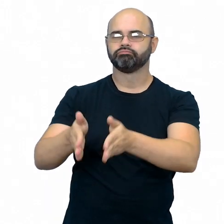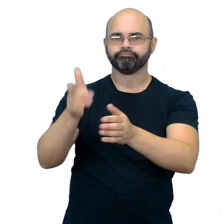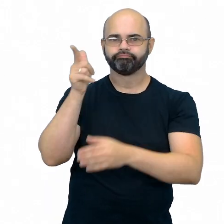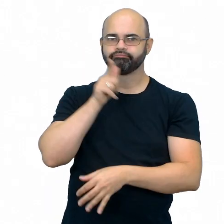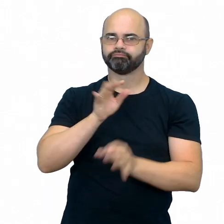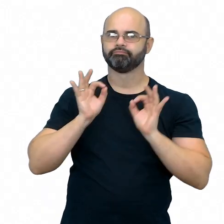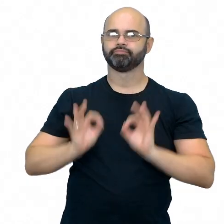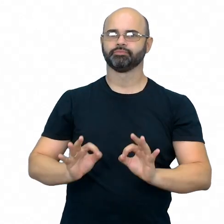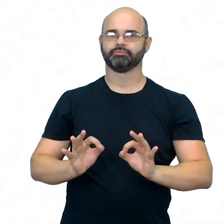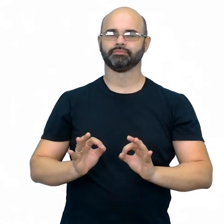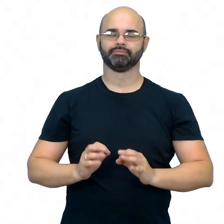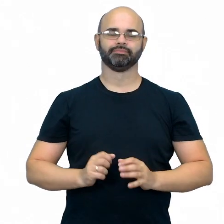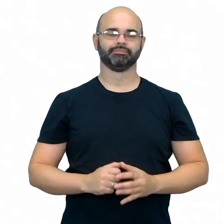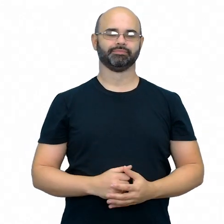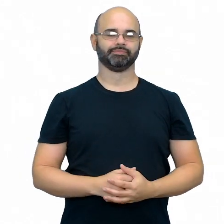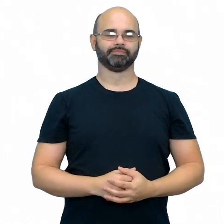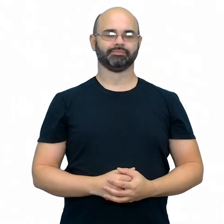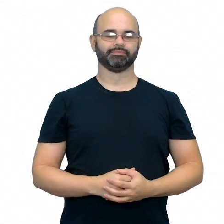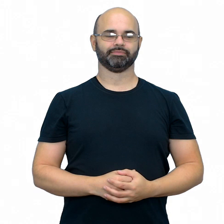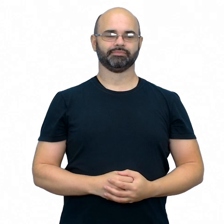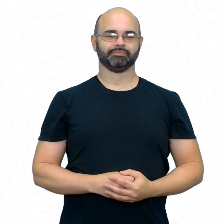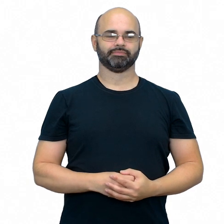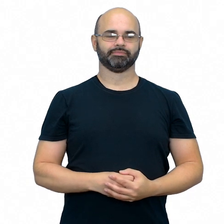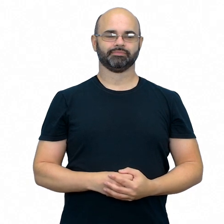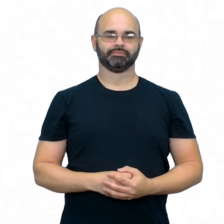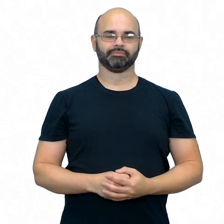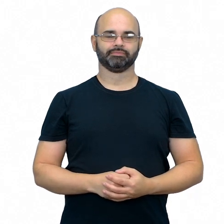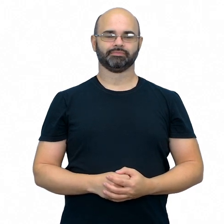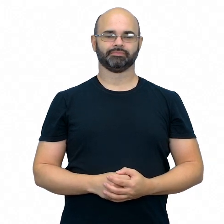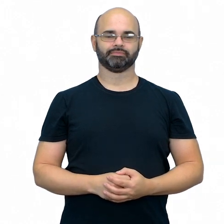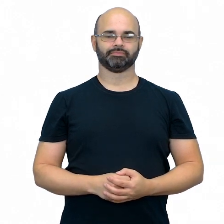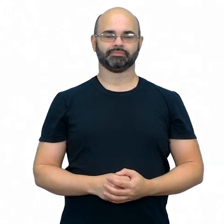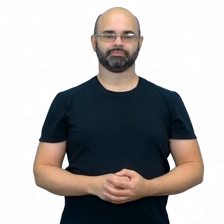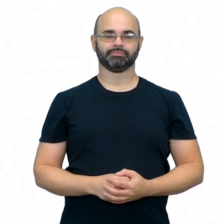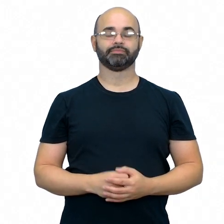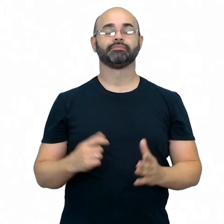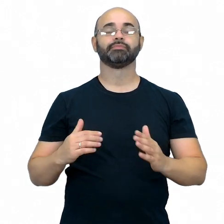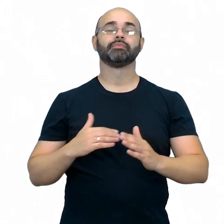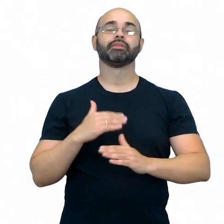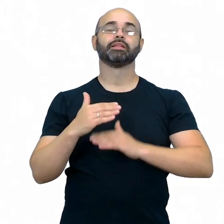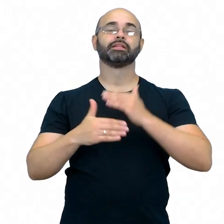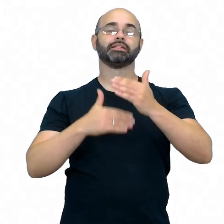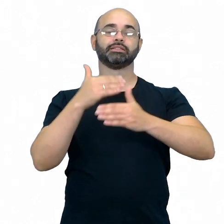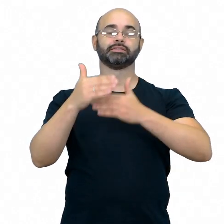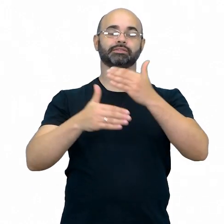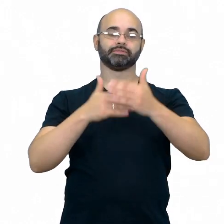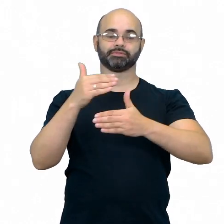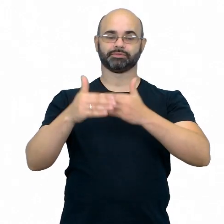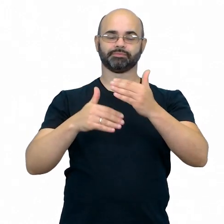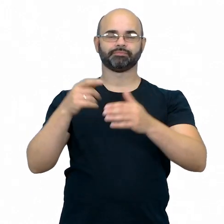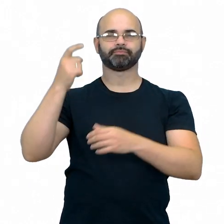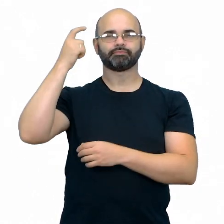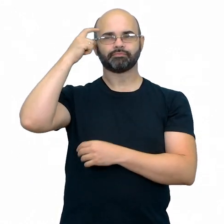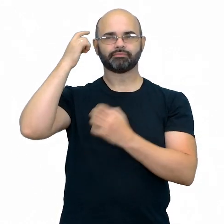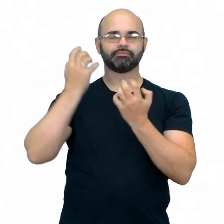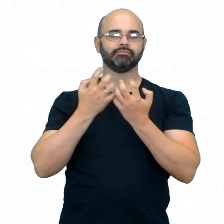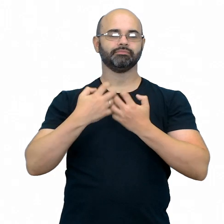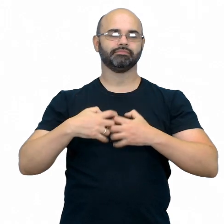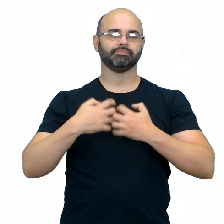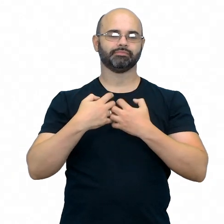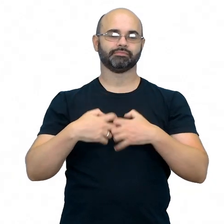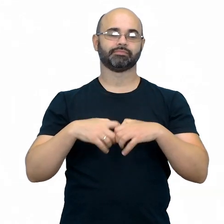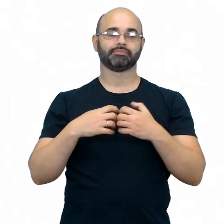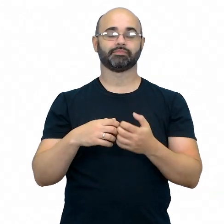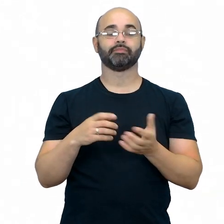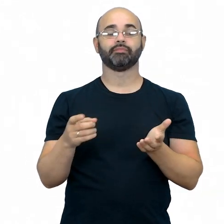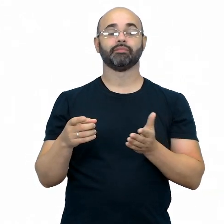Bom, pensando nos momentos, né, que temos por dentro desse processo de desenvolvimento da aprendizagem baseada em projetos, nós temos a introdução